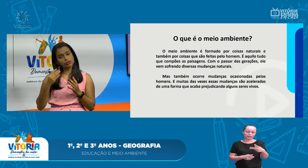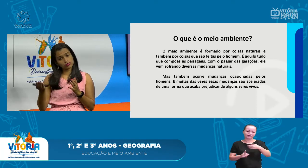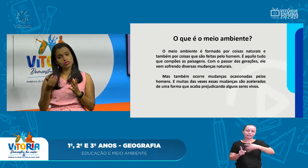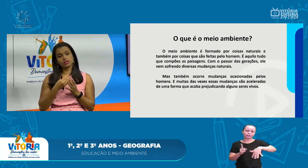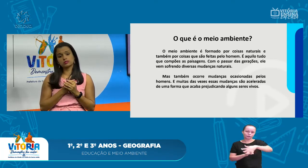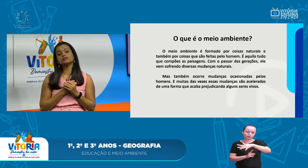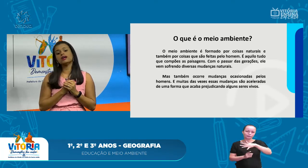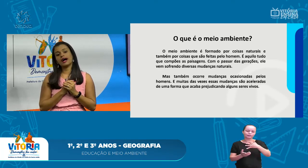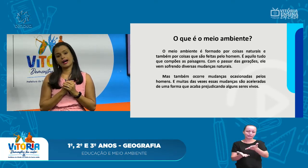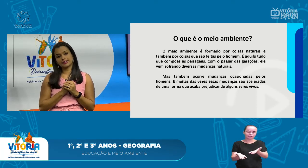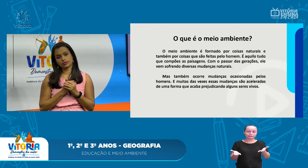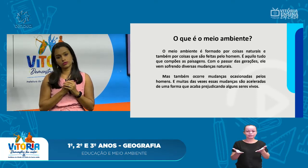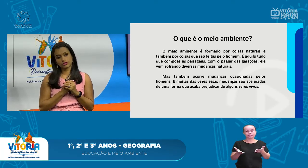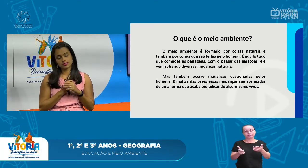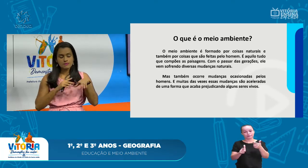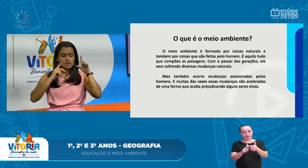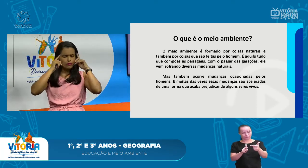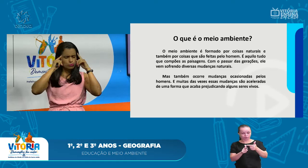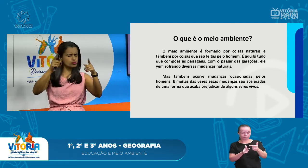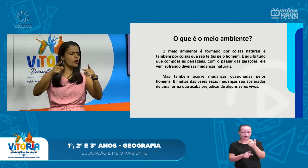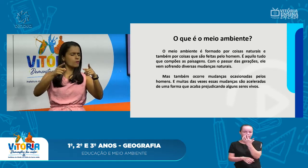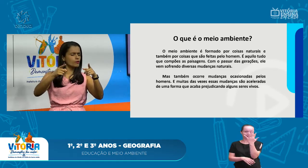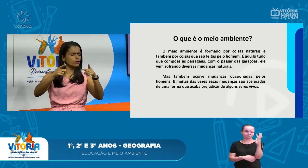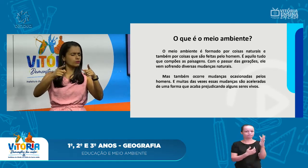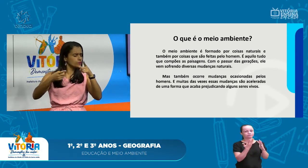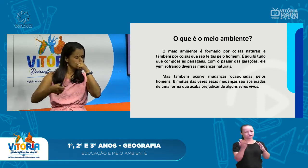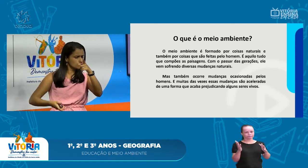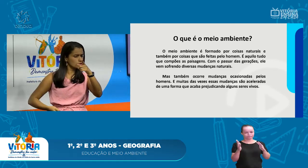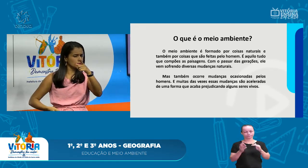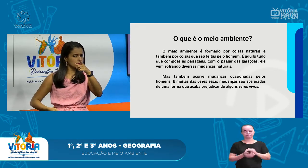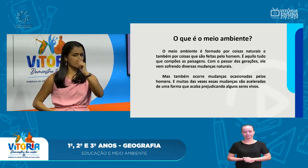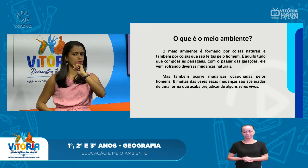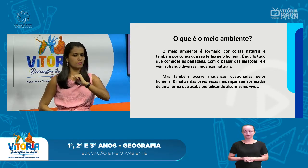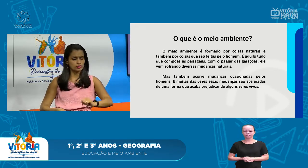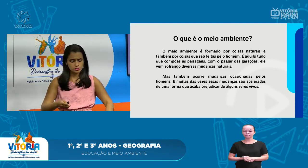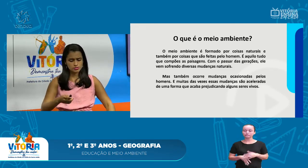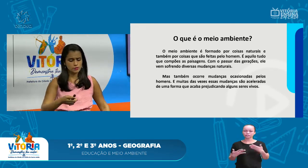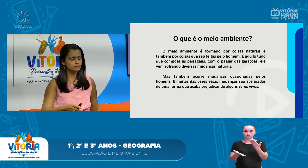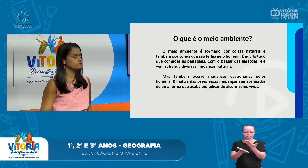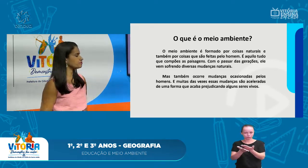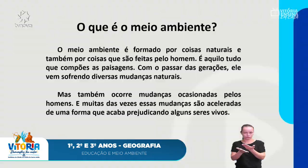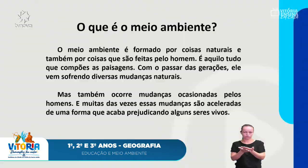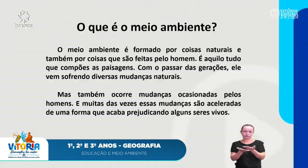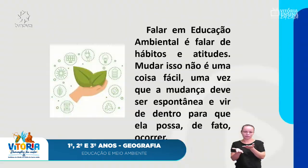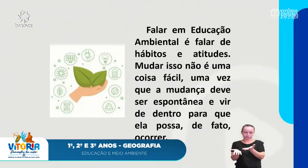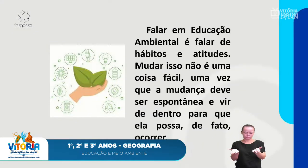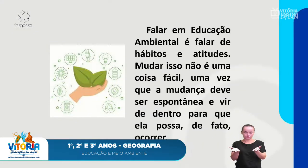certo? Prejudicando a natureza. Vamos estudar um pouquinho sobre isso aí, presta atenção.